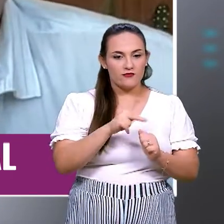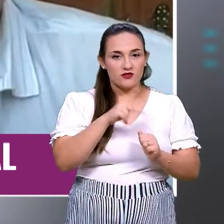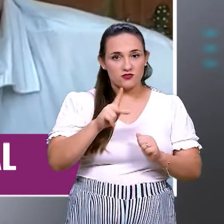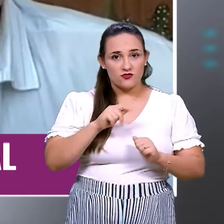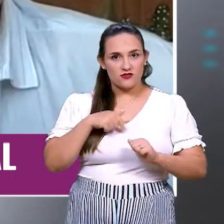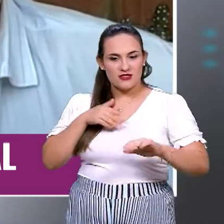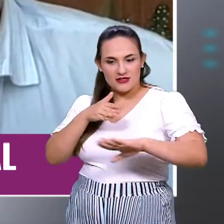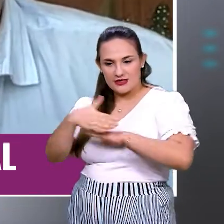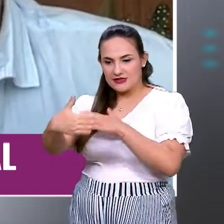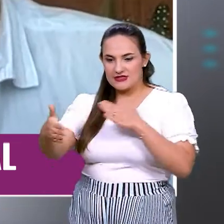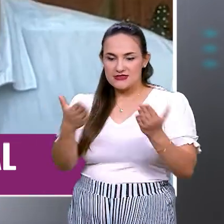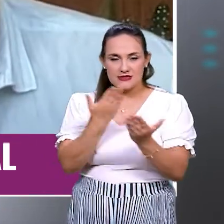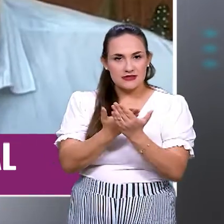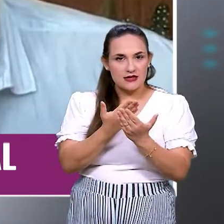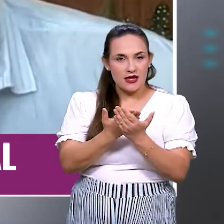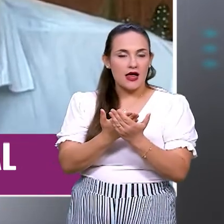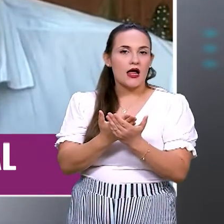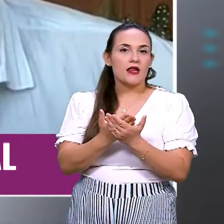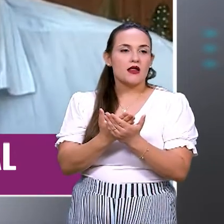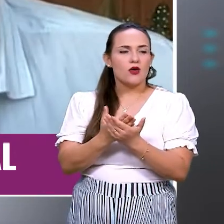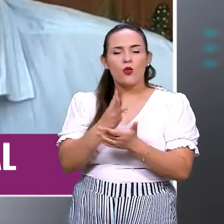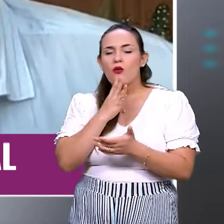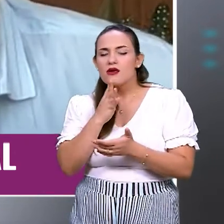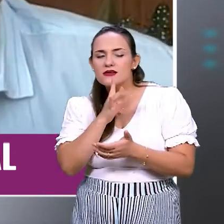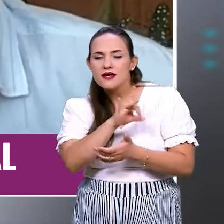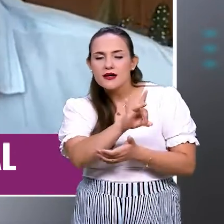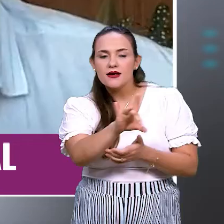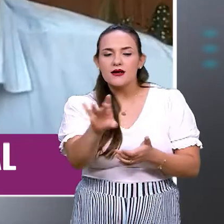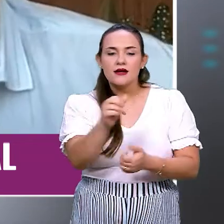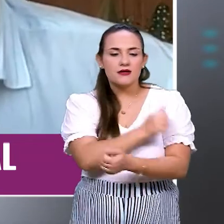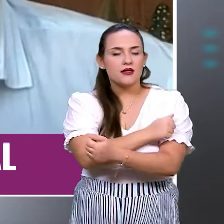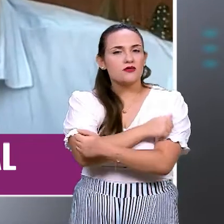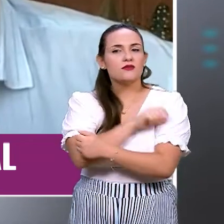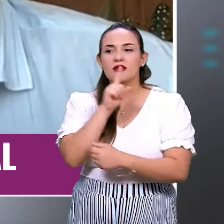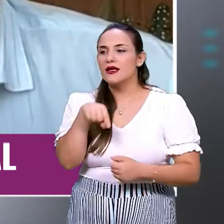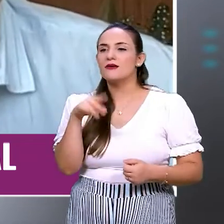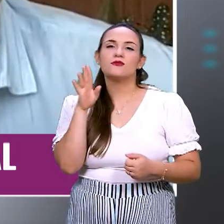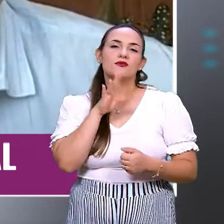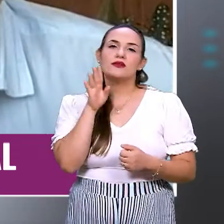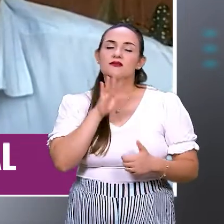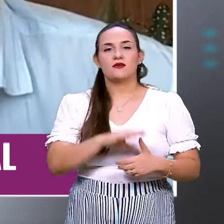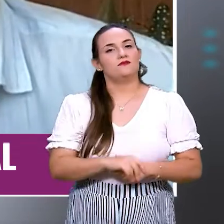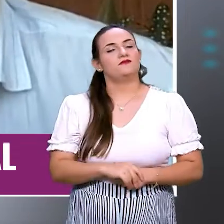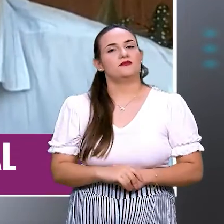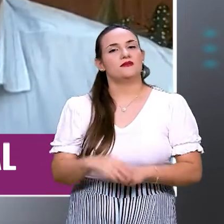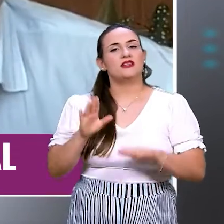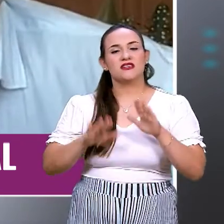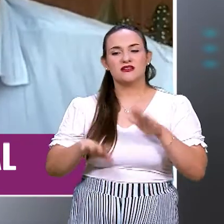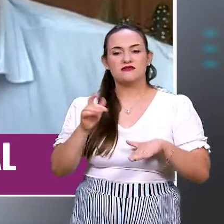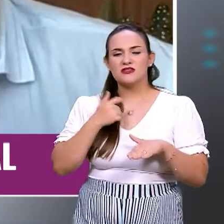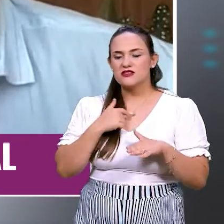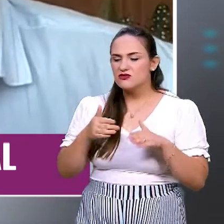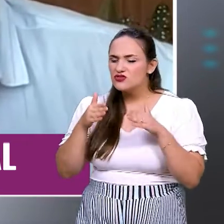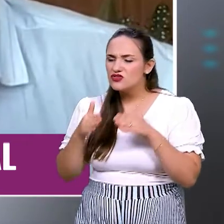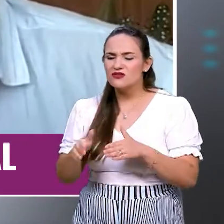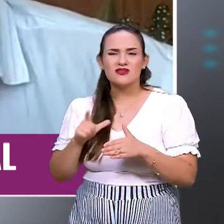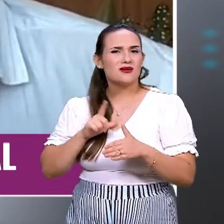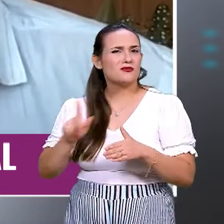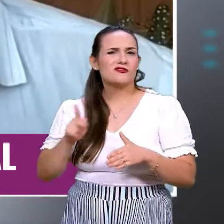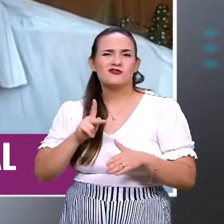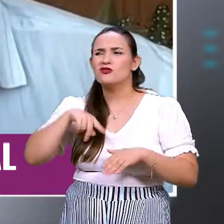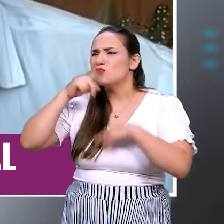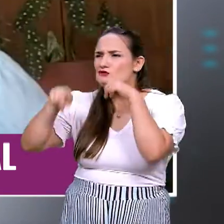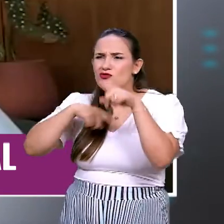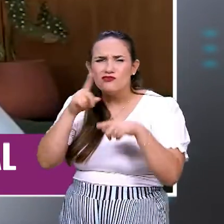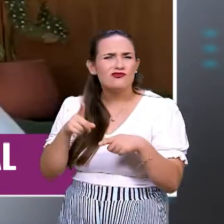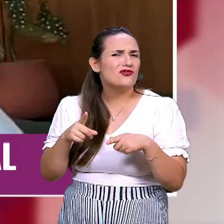com professores, entrar nas salas, conhecer os alunos e capacitar esses professores. É muito legal ver quando eu chego lá, os professores estão